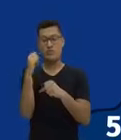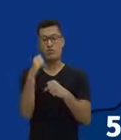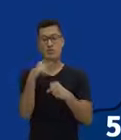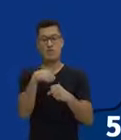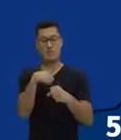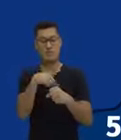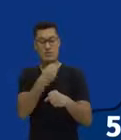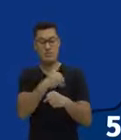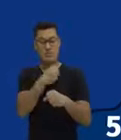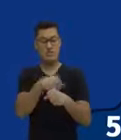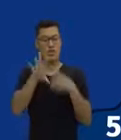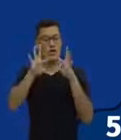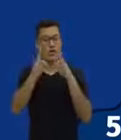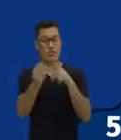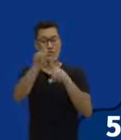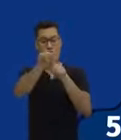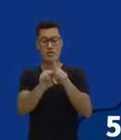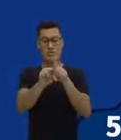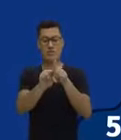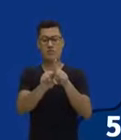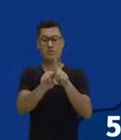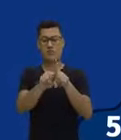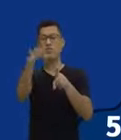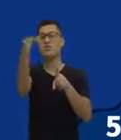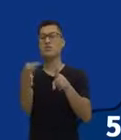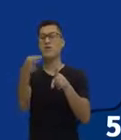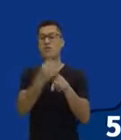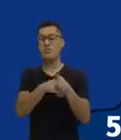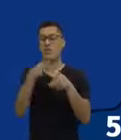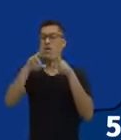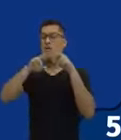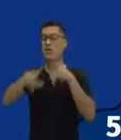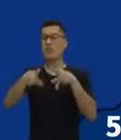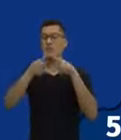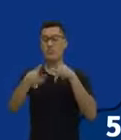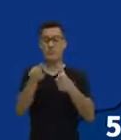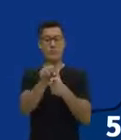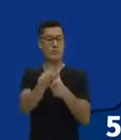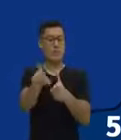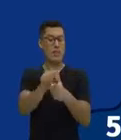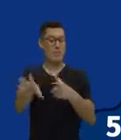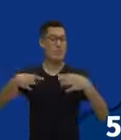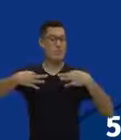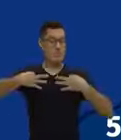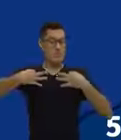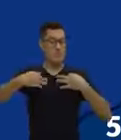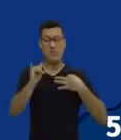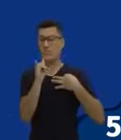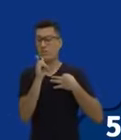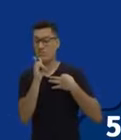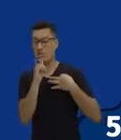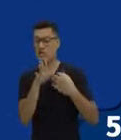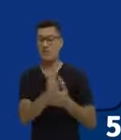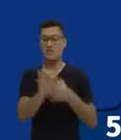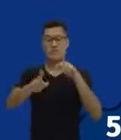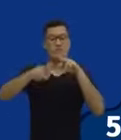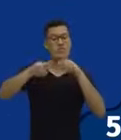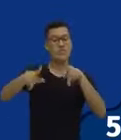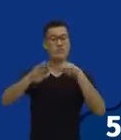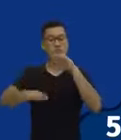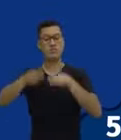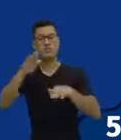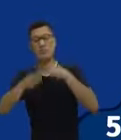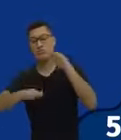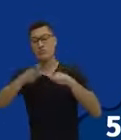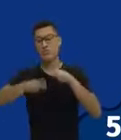aquele salário todo mês é um salário fixo, né? Verdade. Diferente de uma venda de camisa, por exemplo, que é algo variável porque vai depender justamente